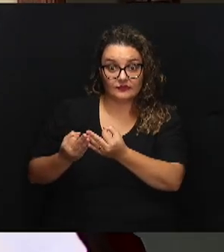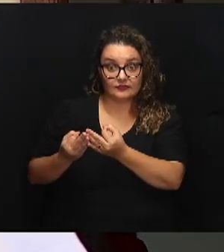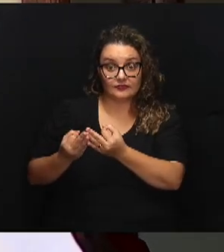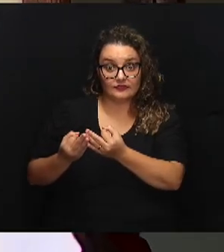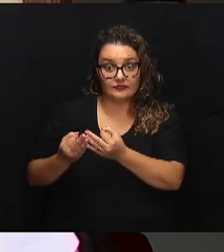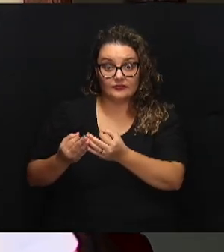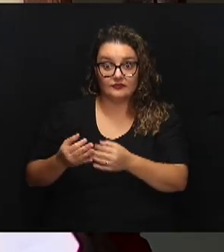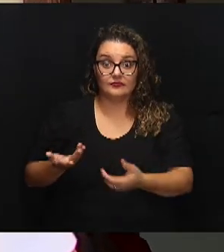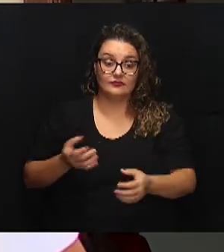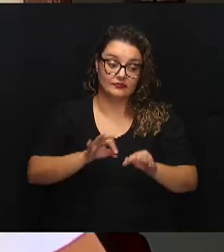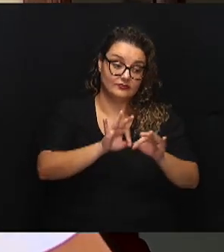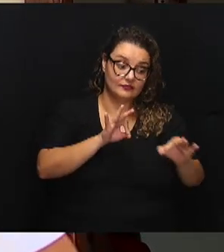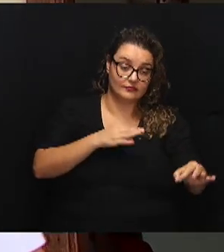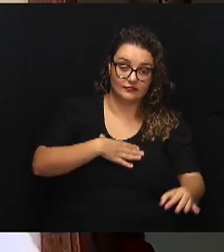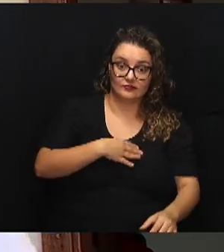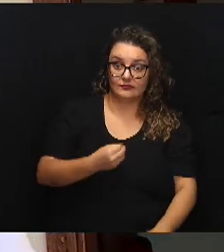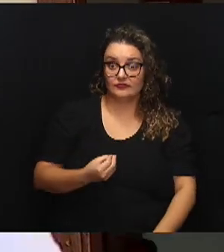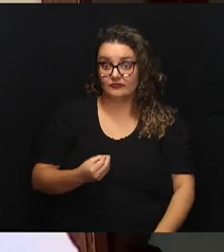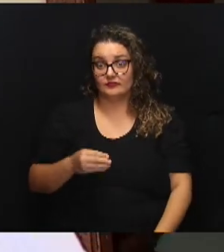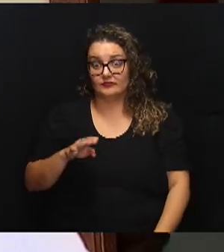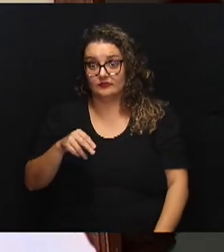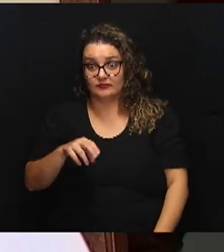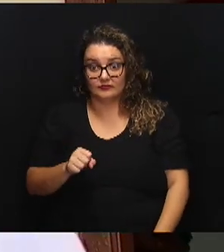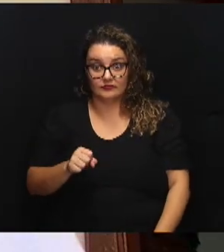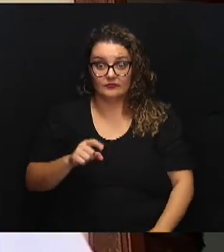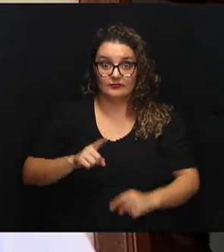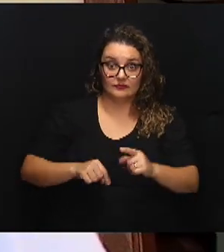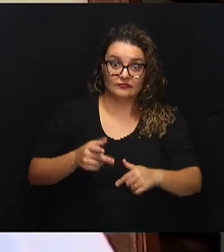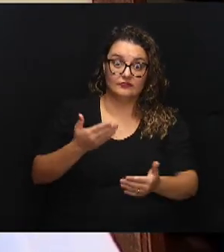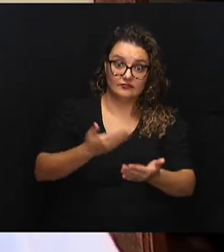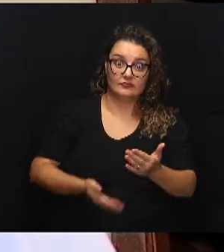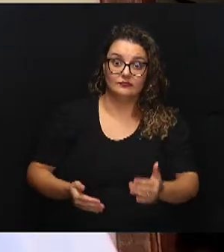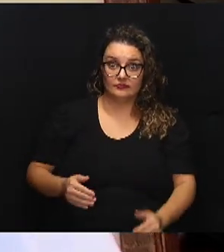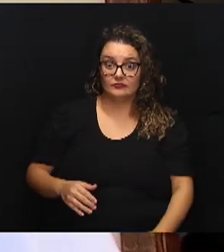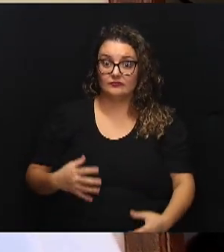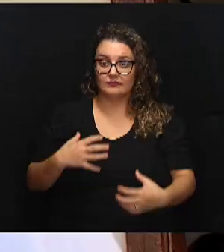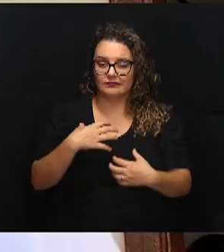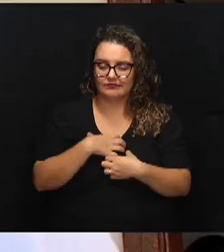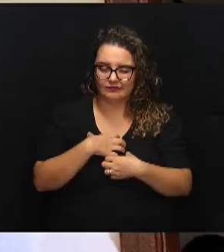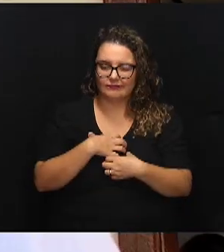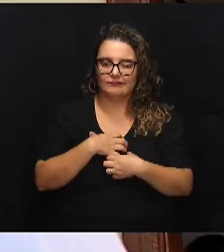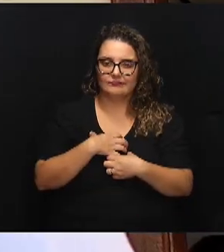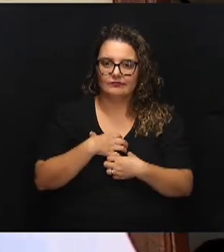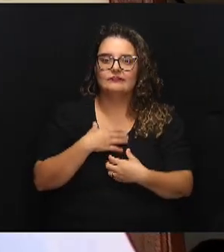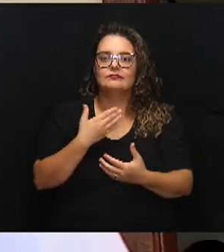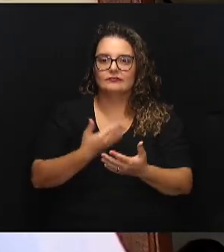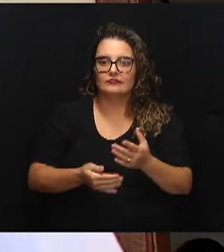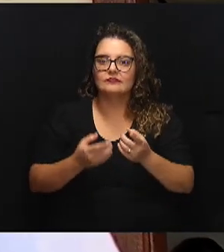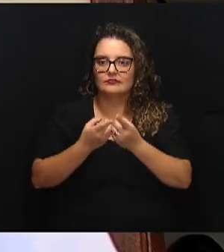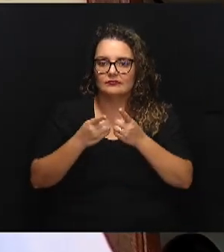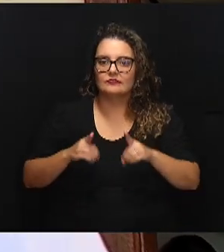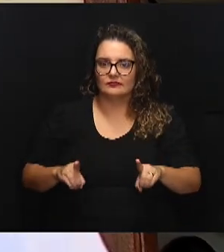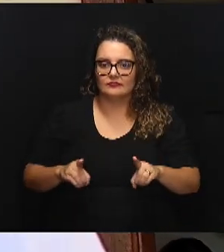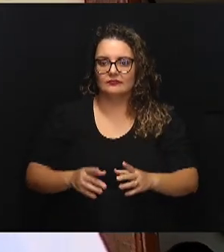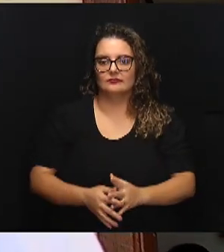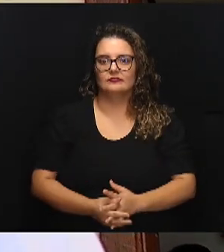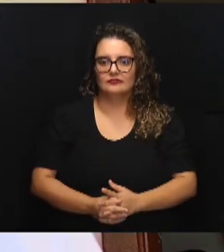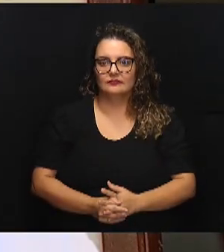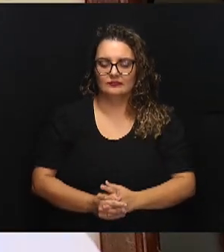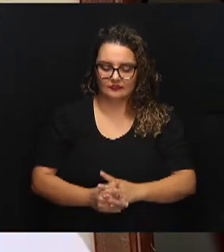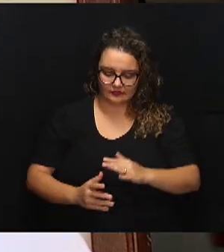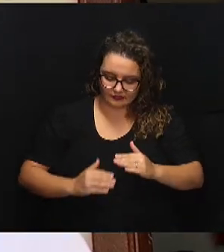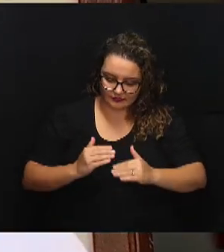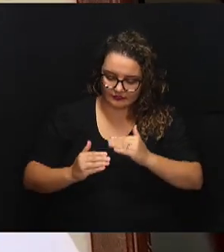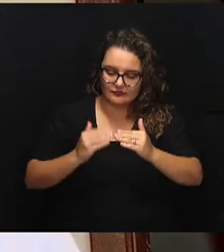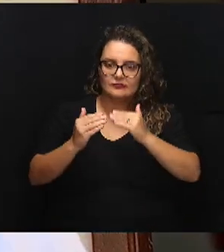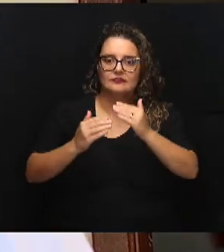meu filho, ter perdido os bens materiais, mas o mais doído para mim foi ter perdido a dignidade, né? E eu venho reconstituindo